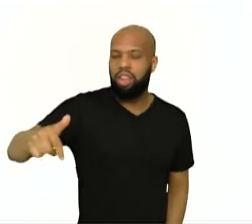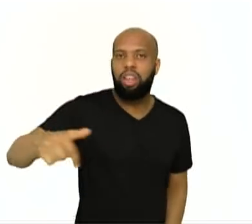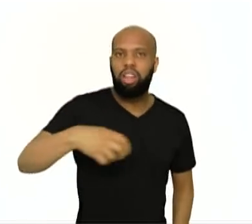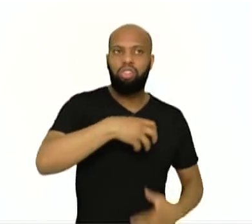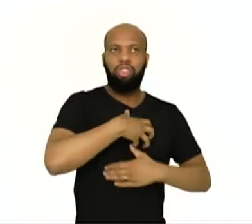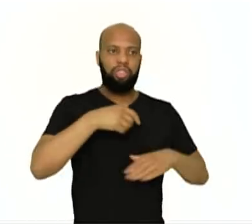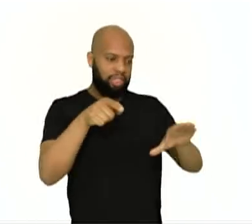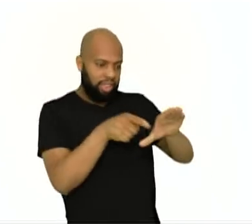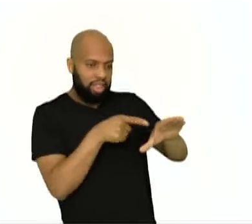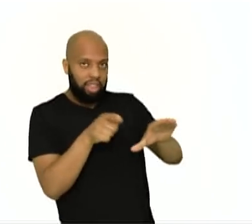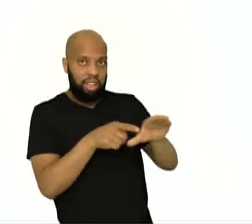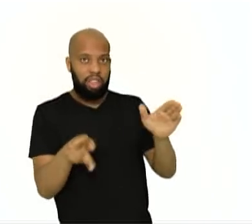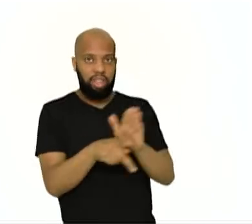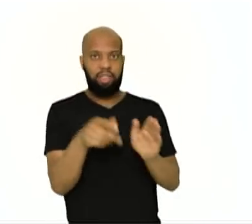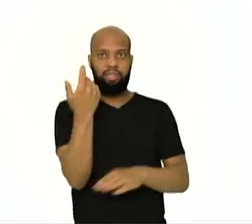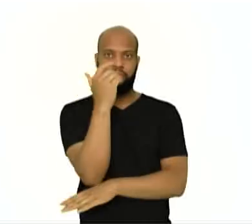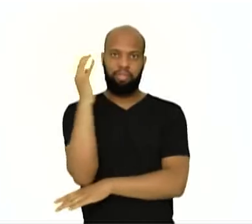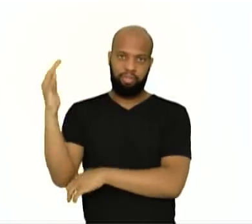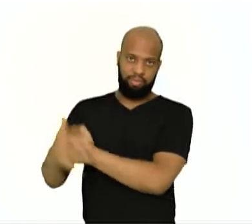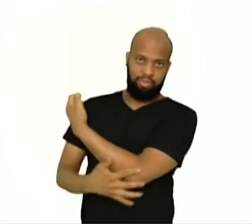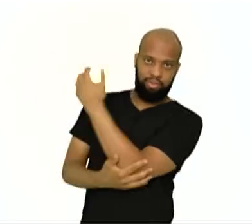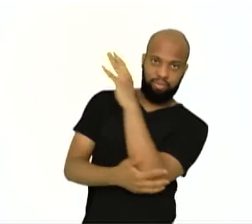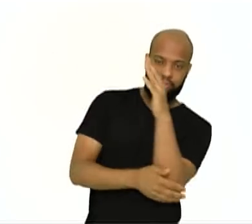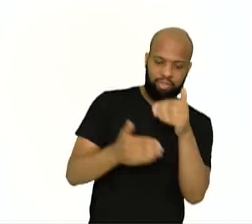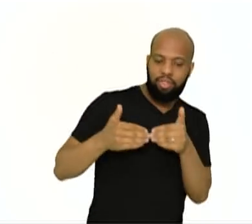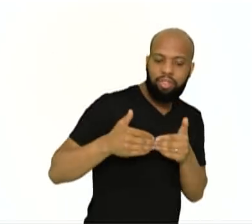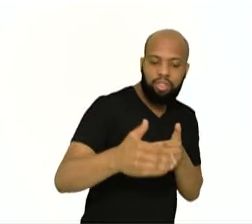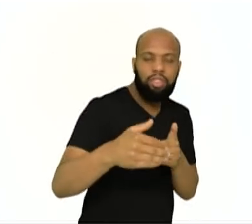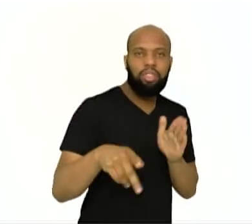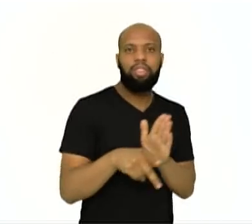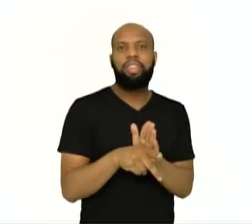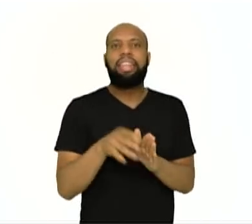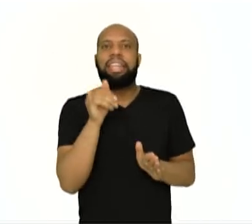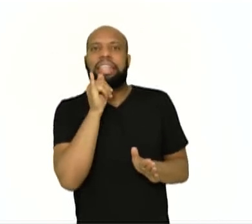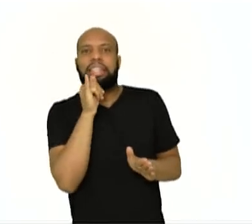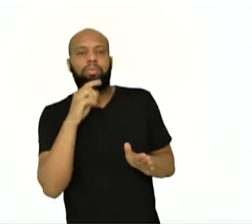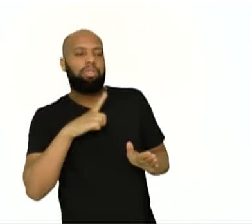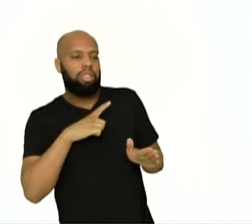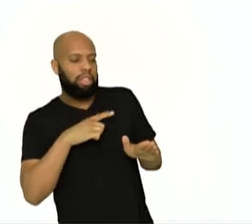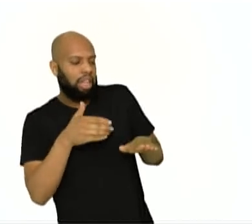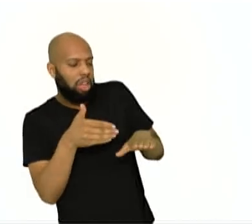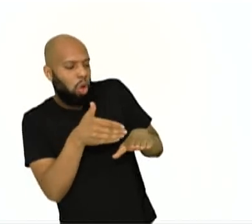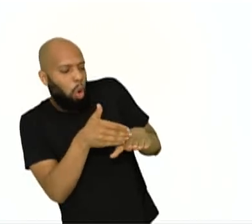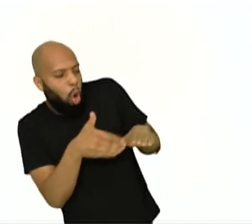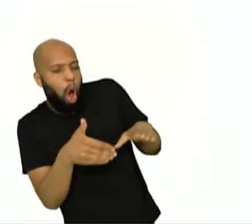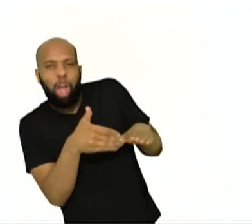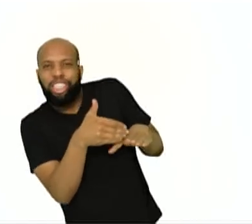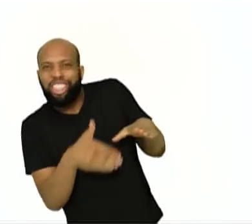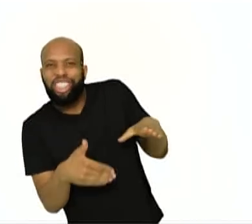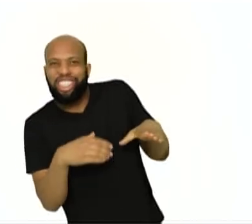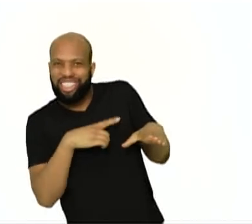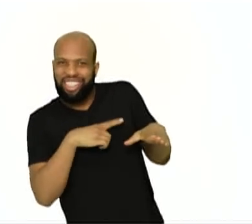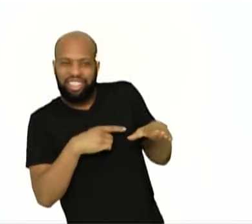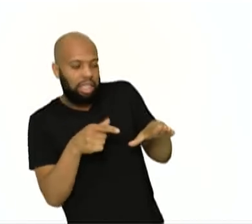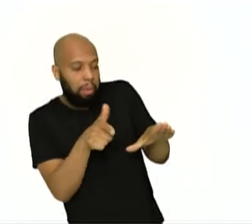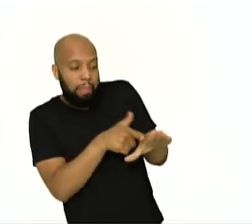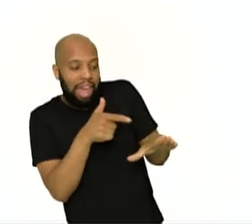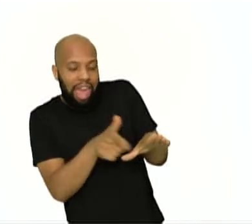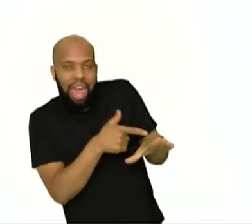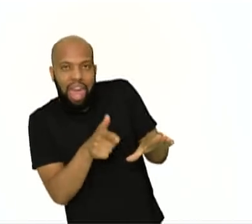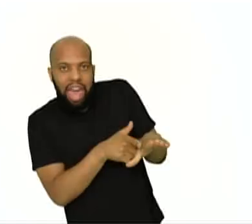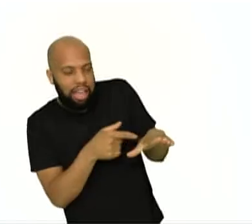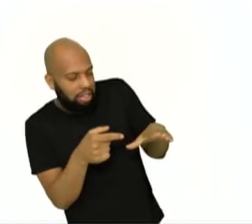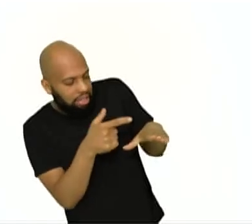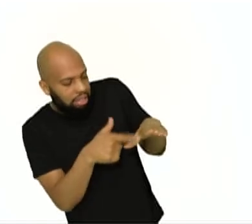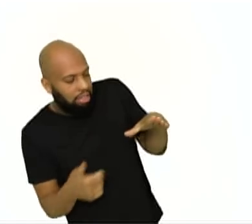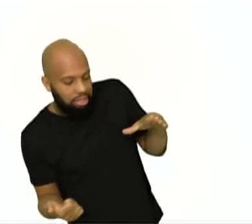descalça na natureza. Então, a partir de alguma ferida, de algum machucado no pé dessa